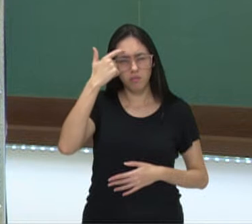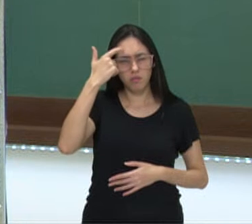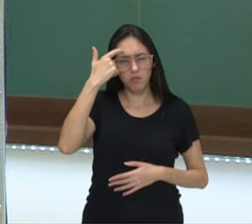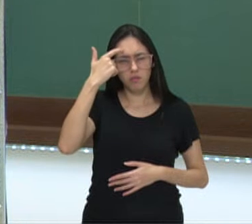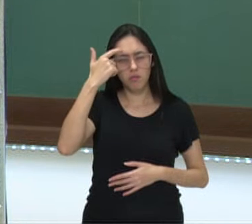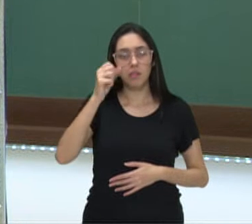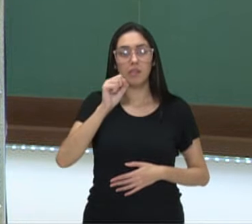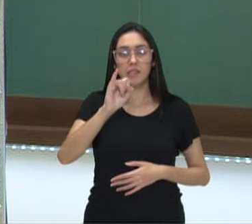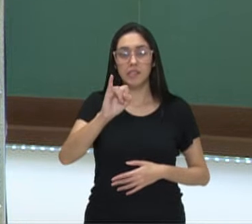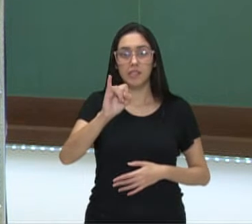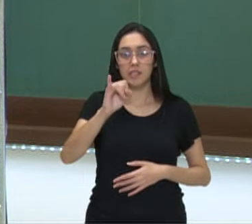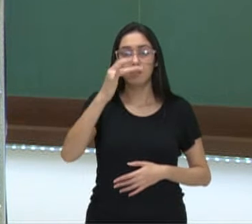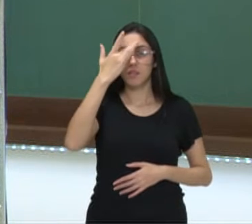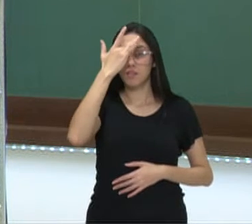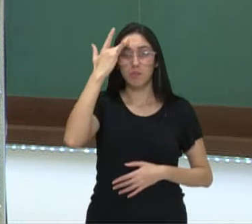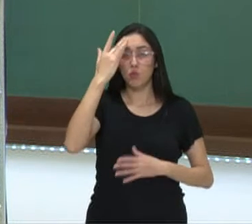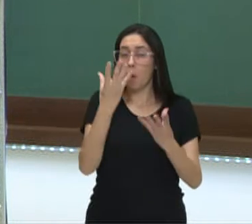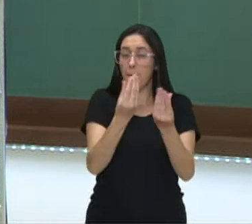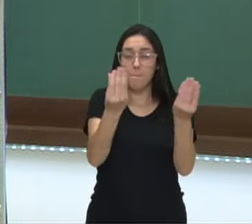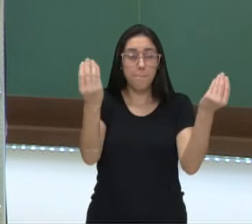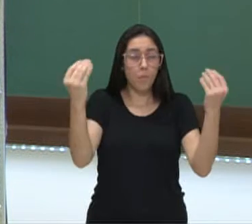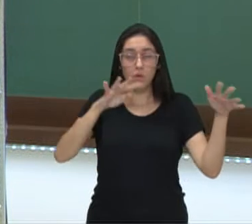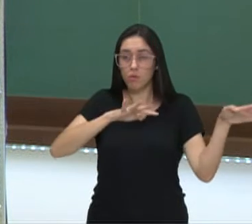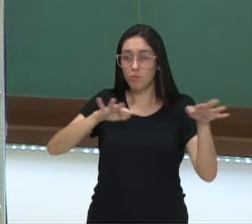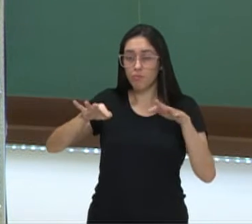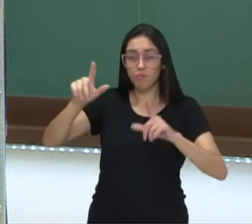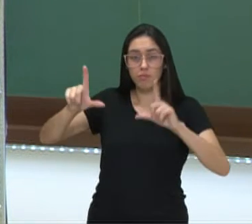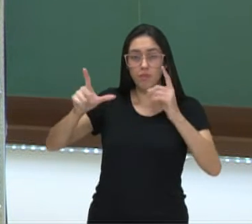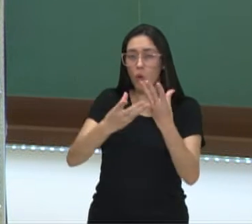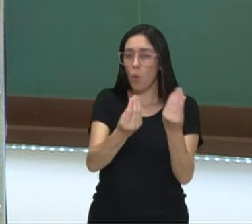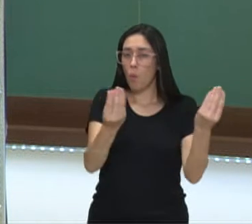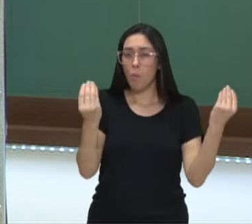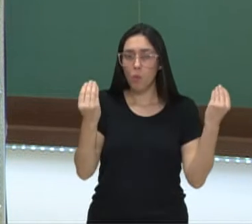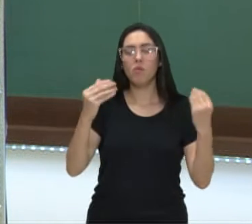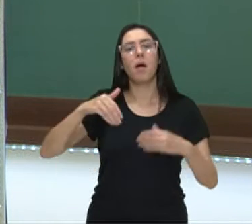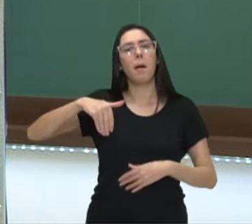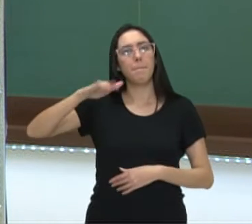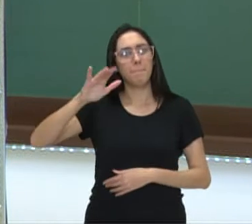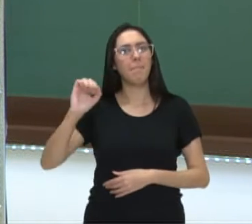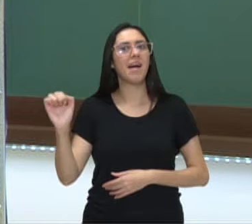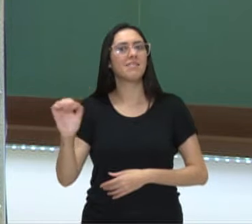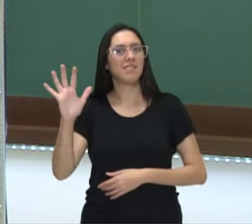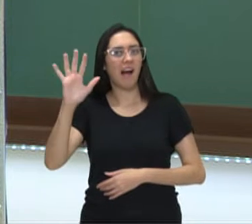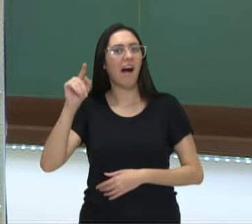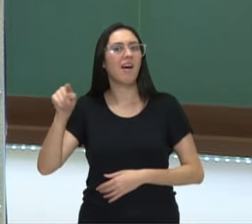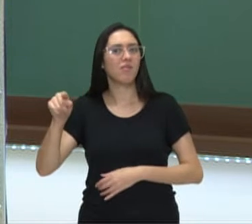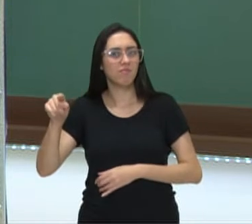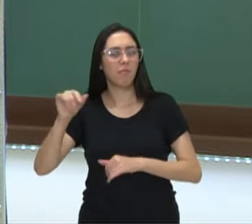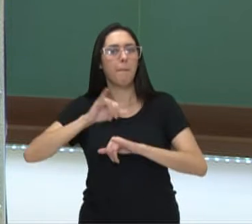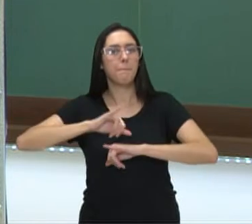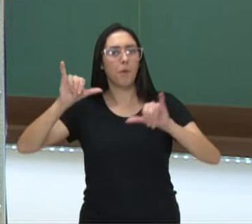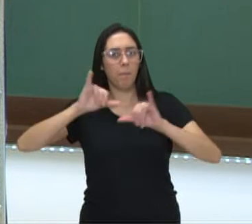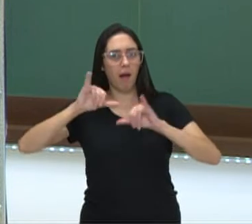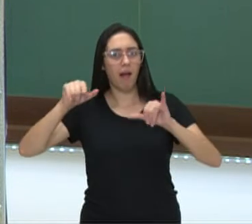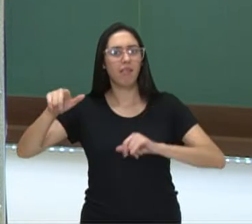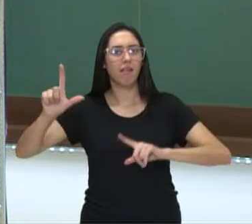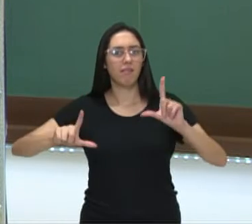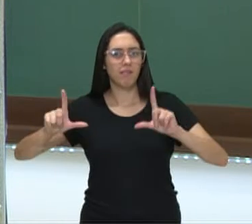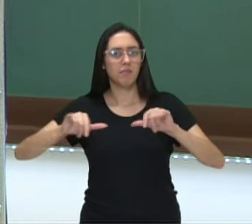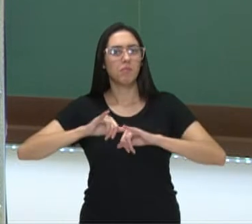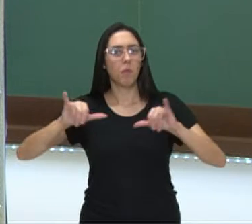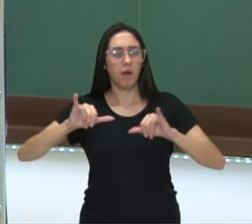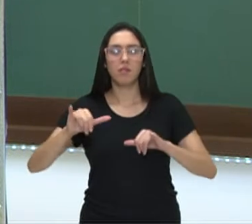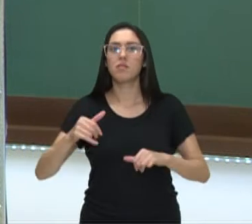a audiência de um determinado programa televisivo, mais caro é para ser anunciado nesse espaço